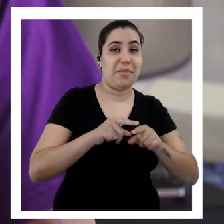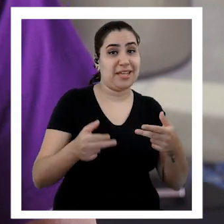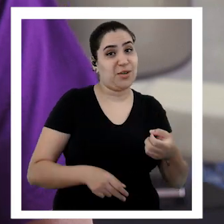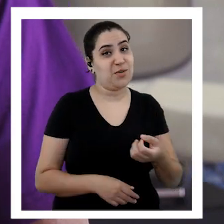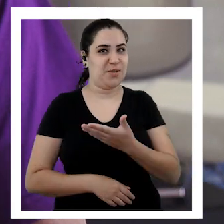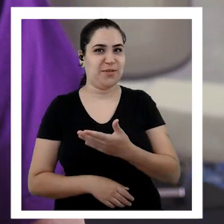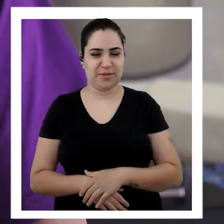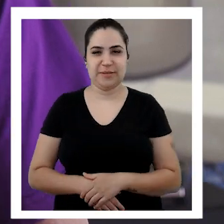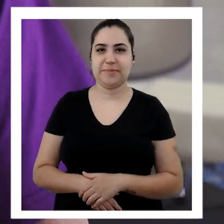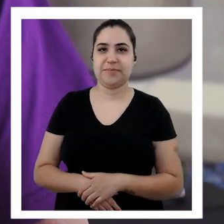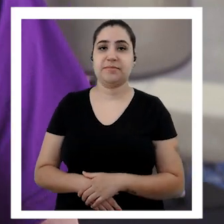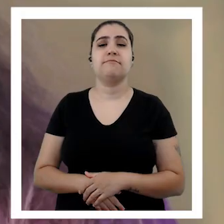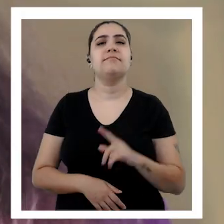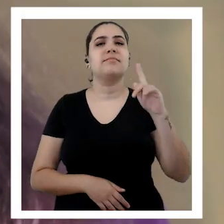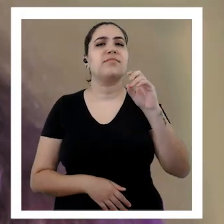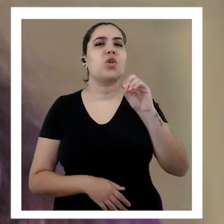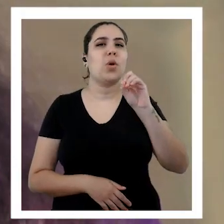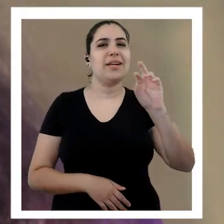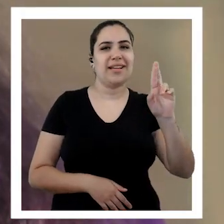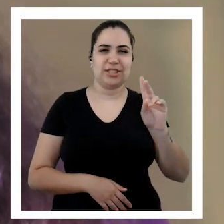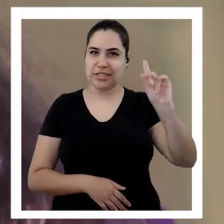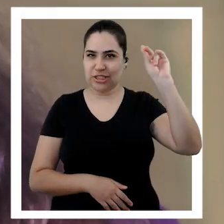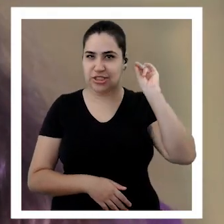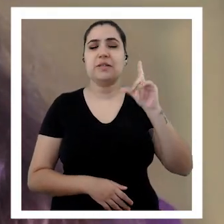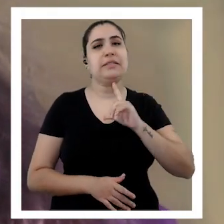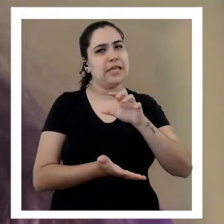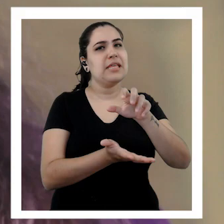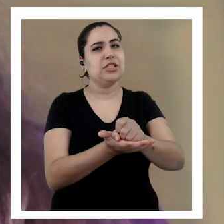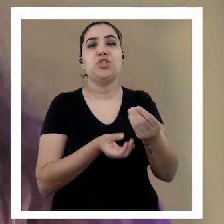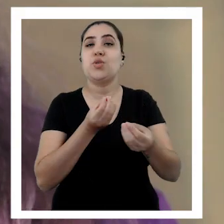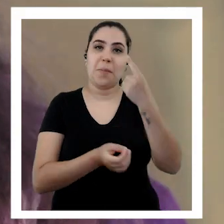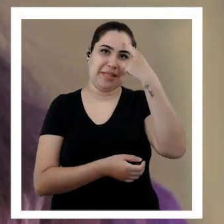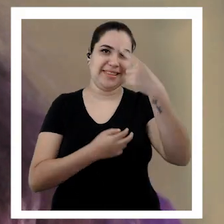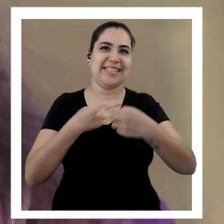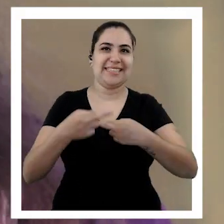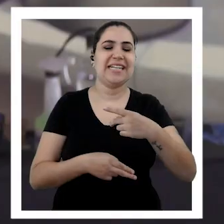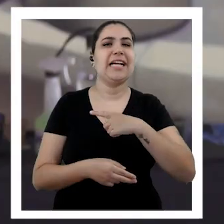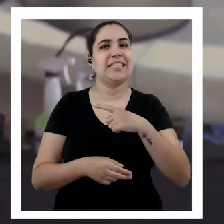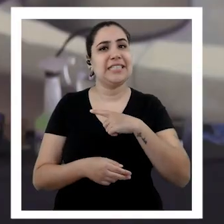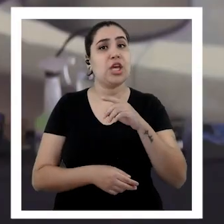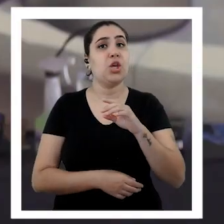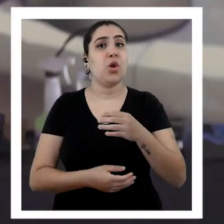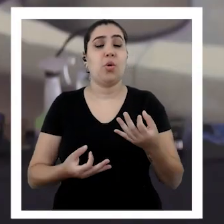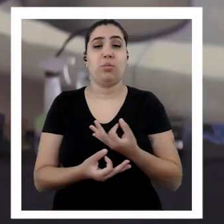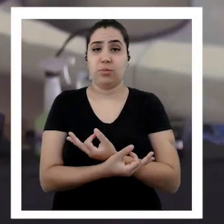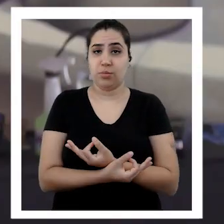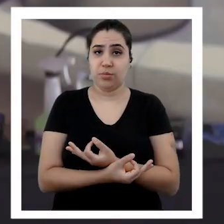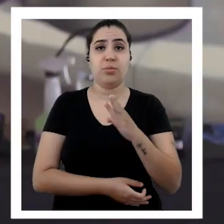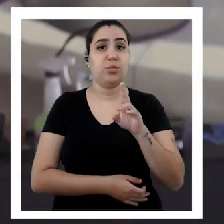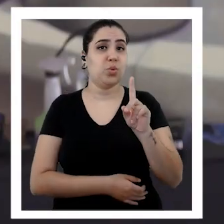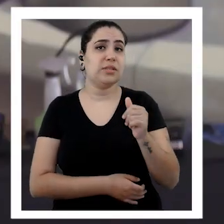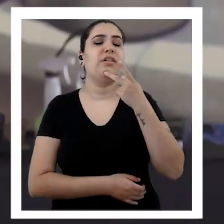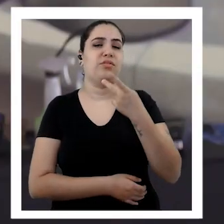transformar ele num material novo. No Oriente Antigo, também há registro sobre a ideia da reciclagem. Tem uma passagem de